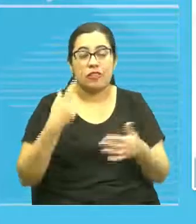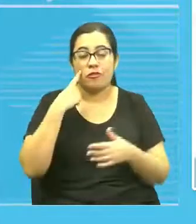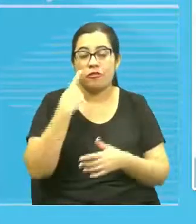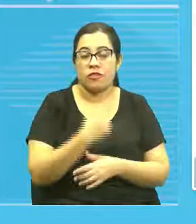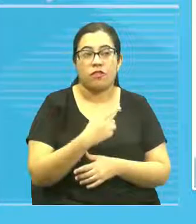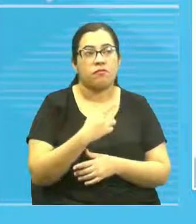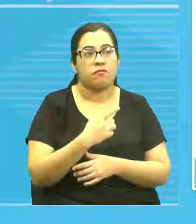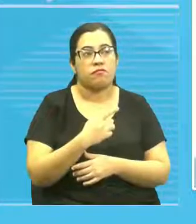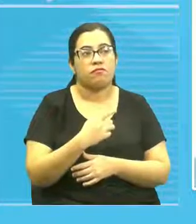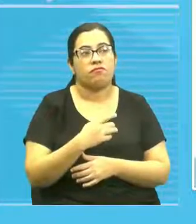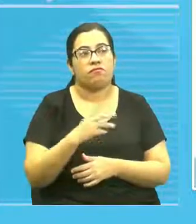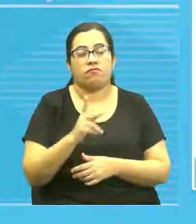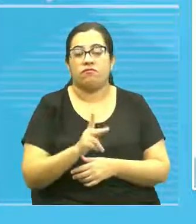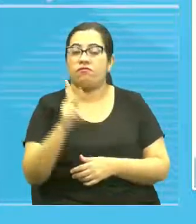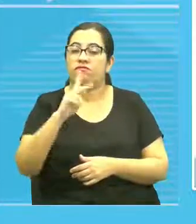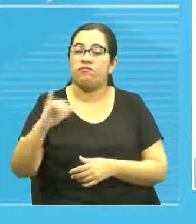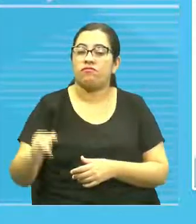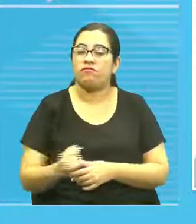atenção.